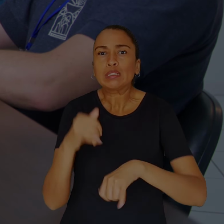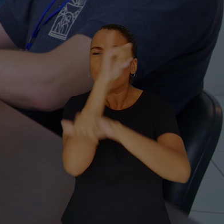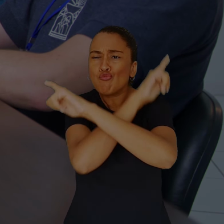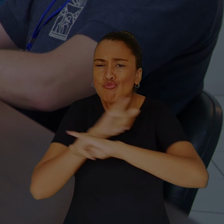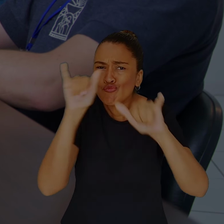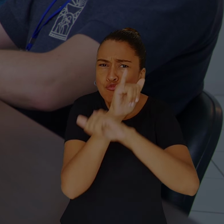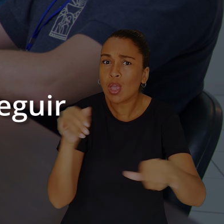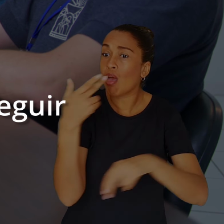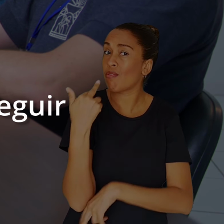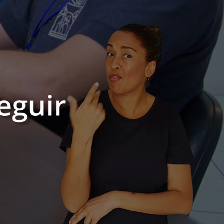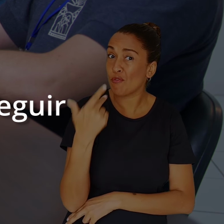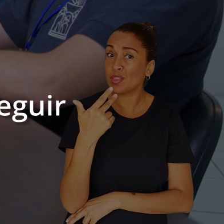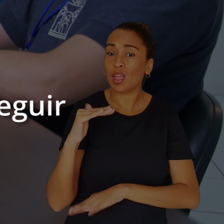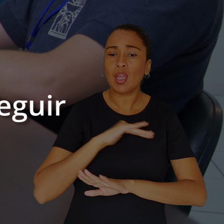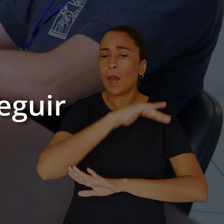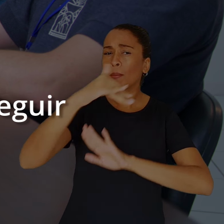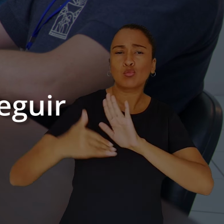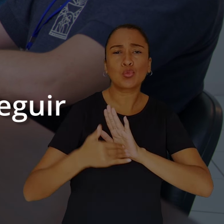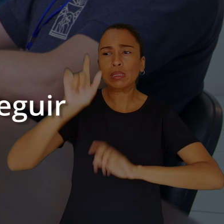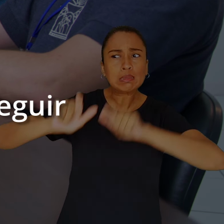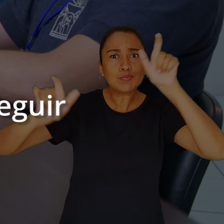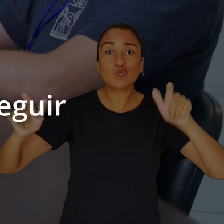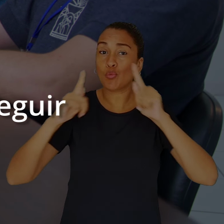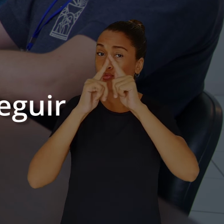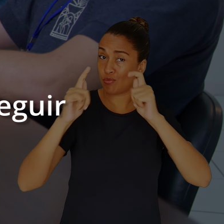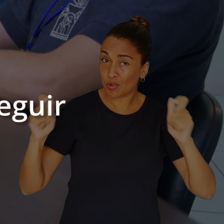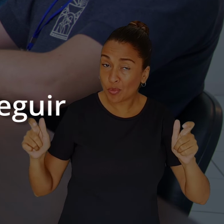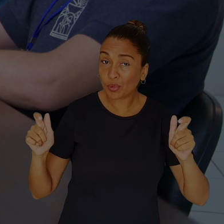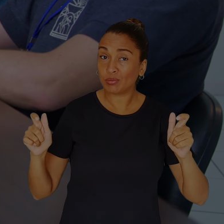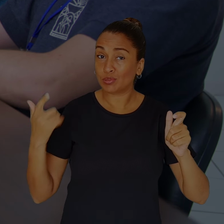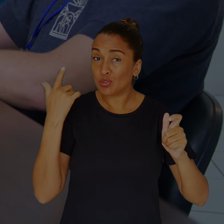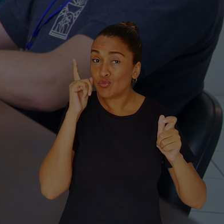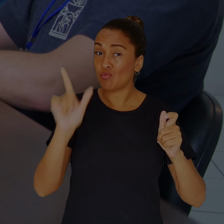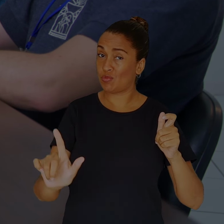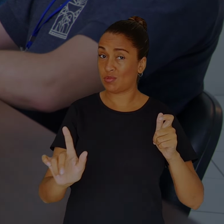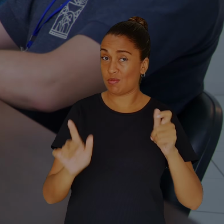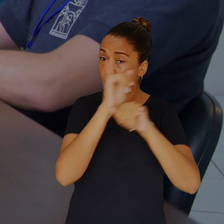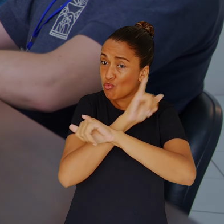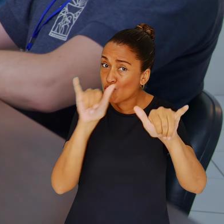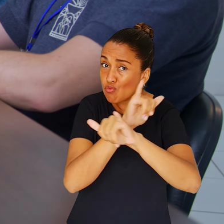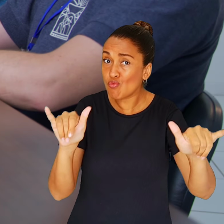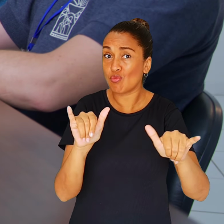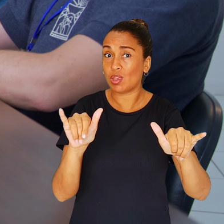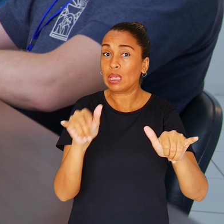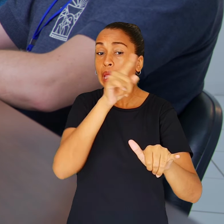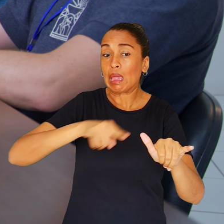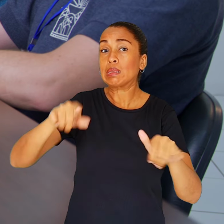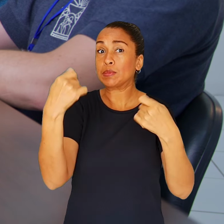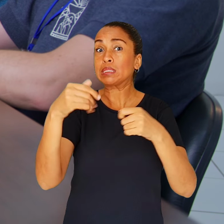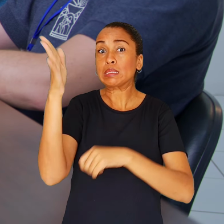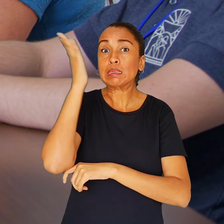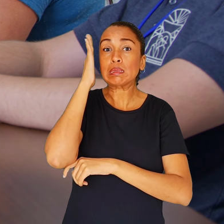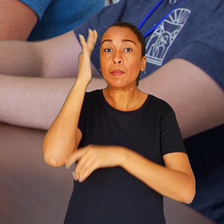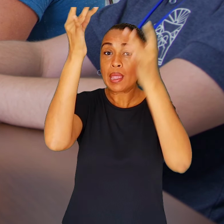essa informação pro máximo de pessoas da Coabiruba que nós conseguir. Elas precisam saber da Lei Paulo